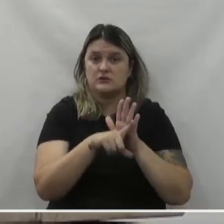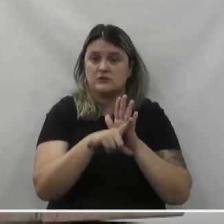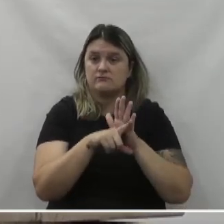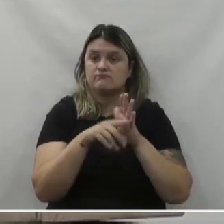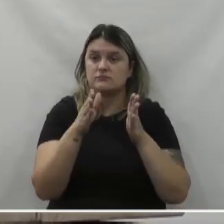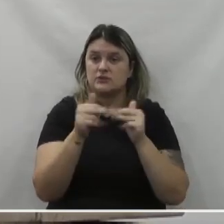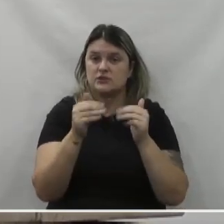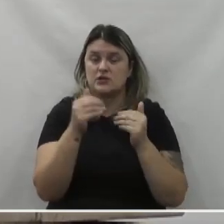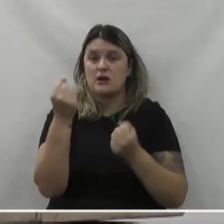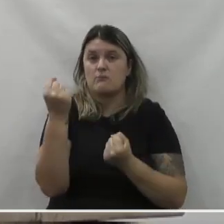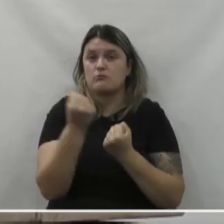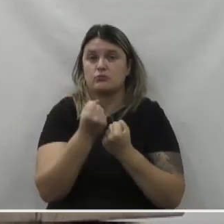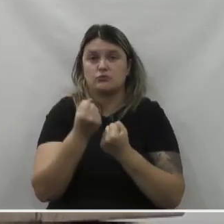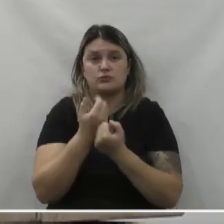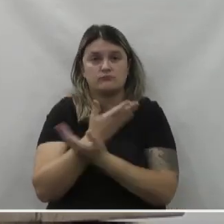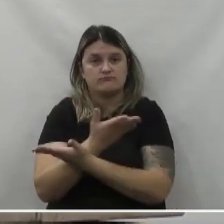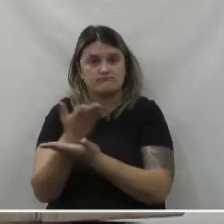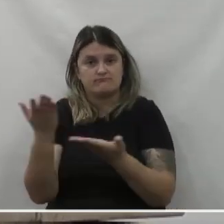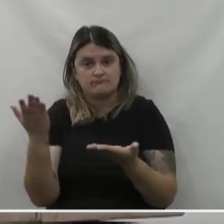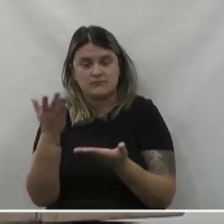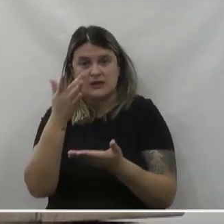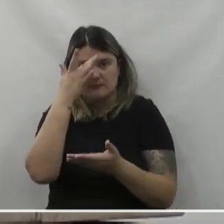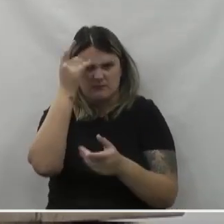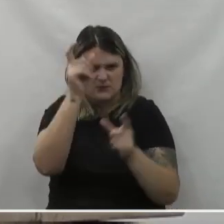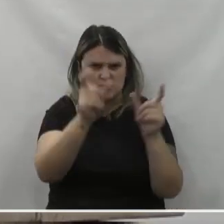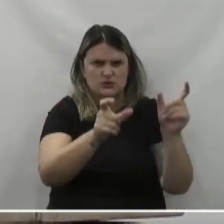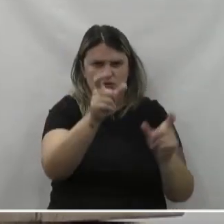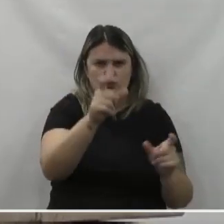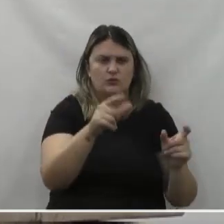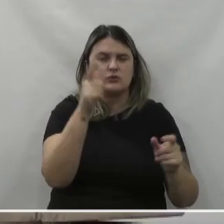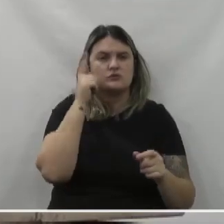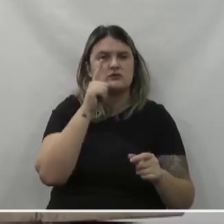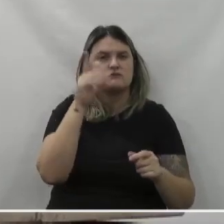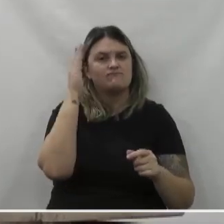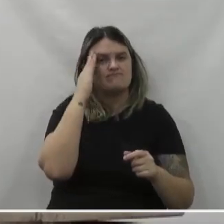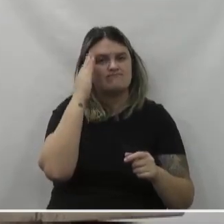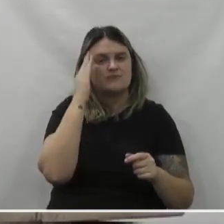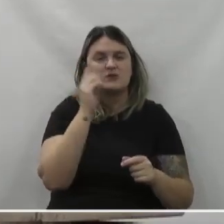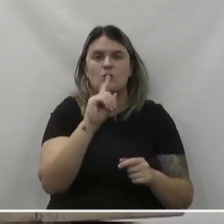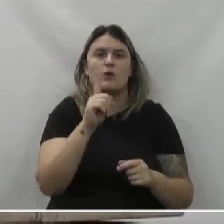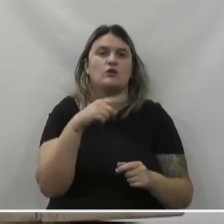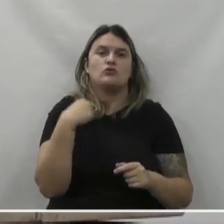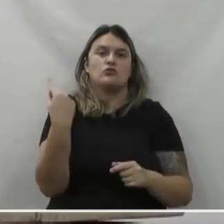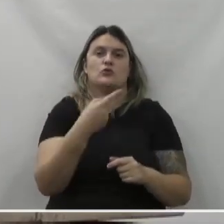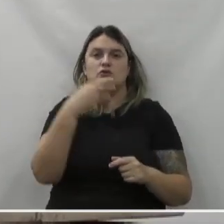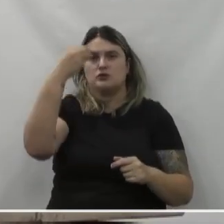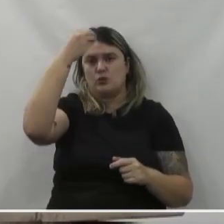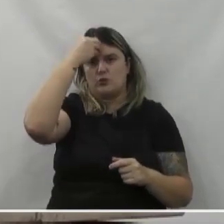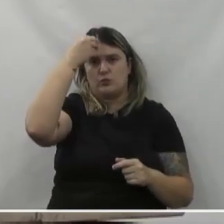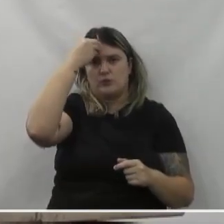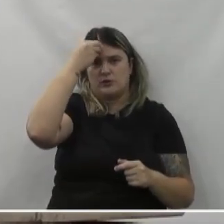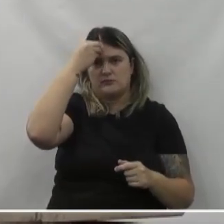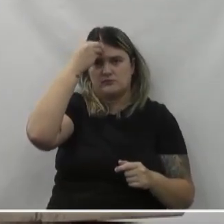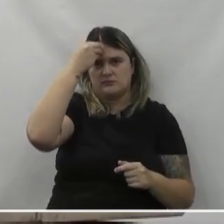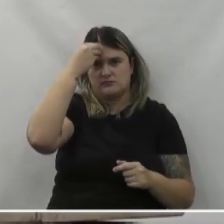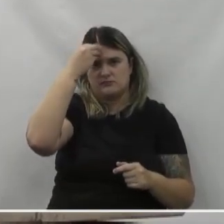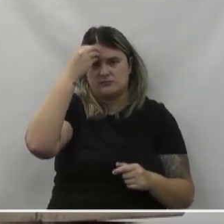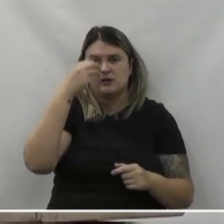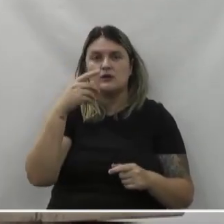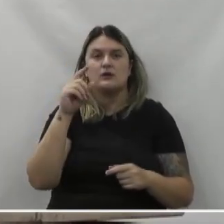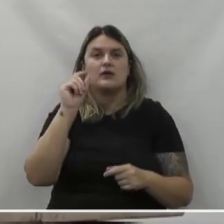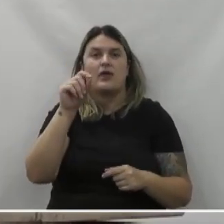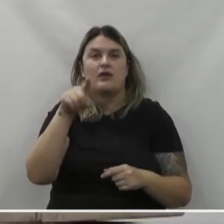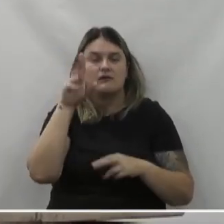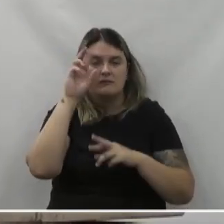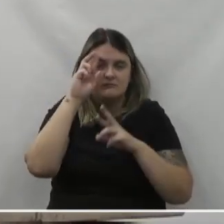apoio de todos e que os munícipes, né, consigam compreender que não cabe a nós esse passo que é a